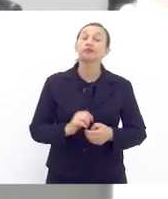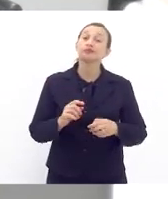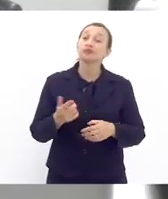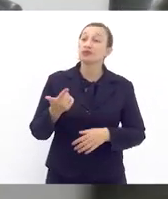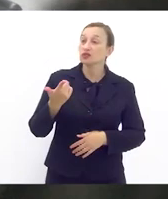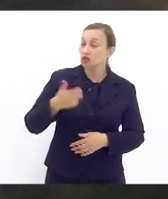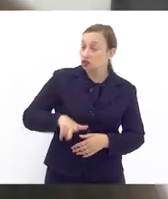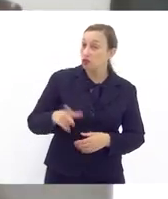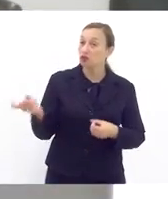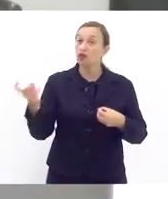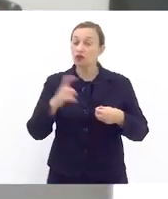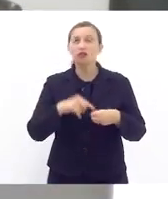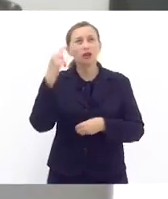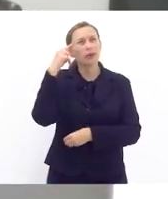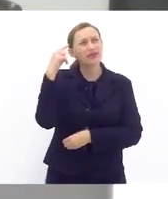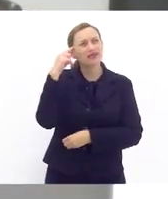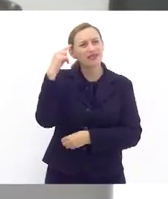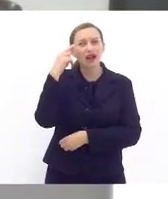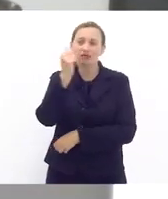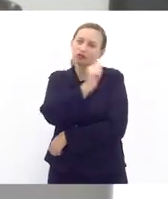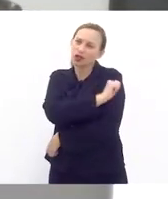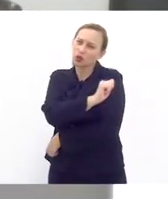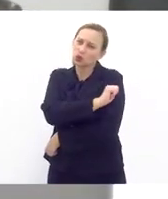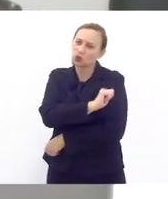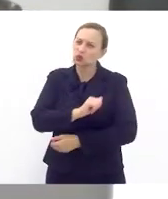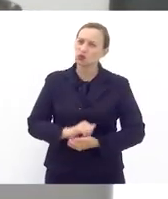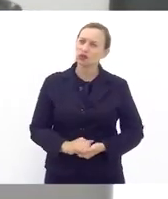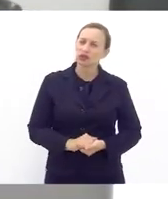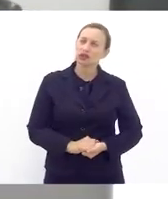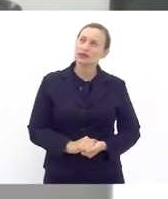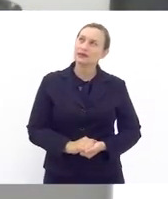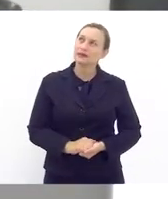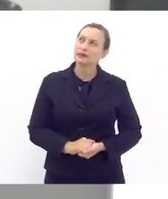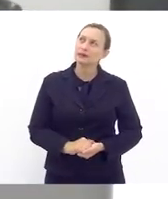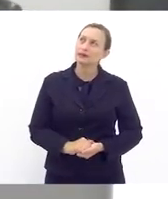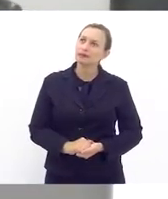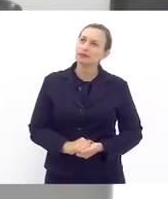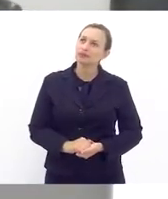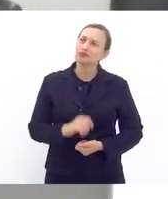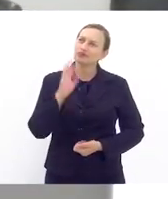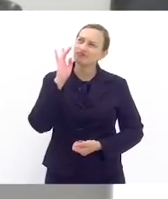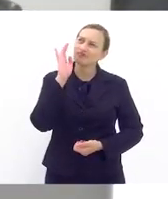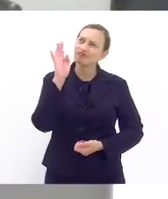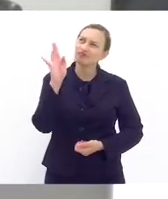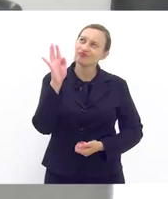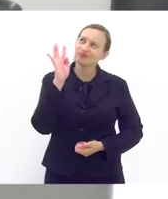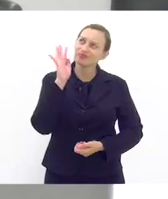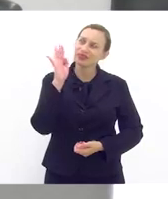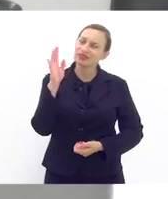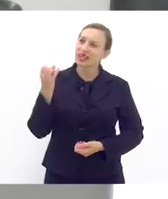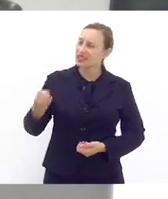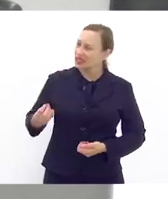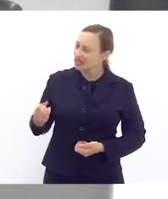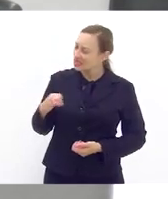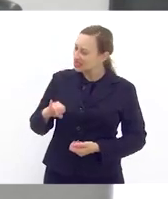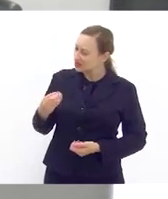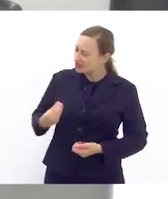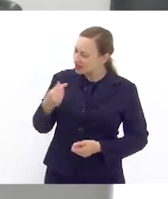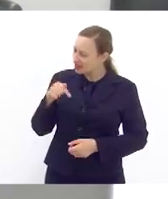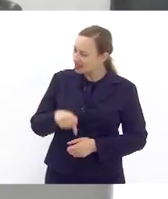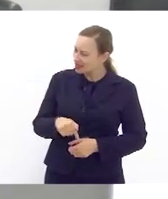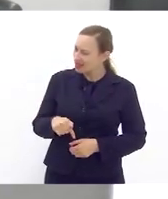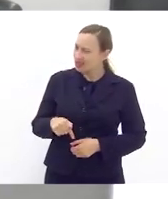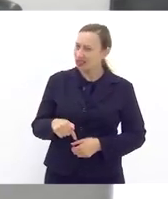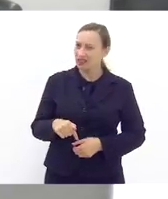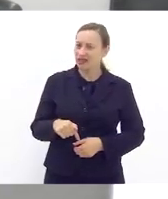mais uma vez eu volto a pensar nos meus alunos e fico imaginando se eles estivessem aqui e